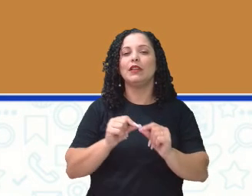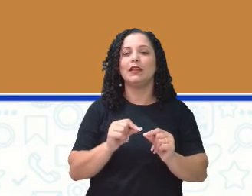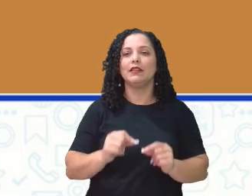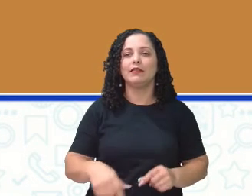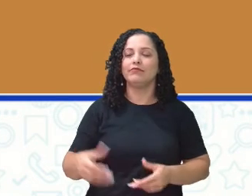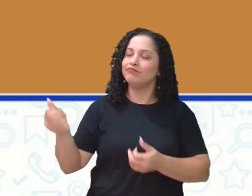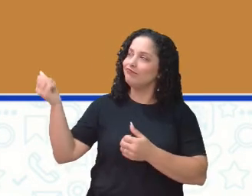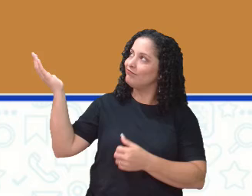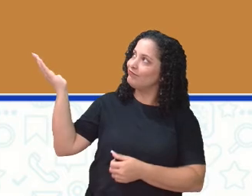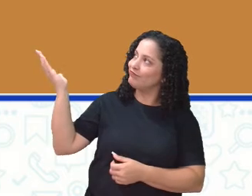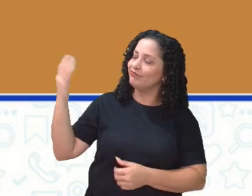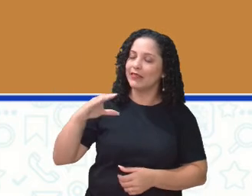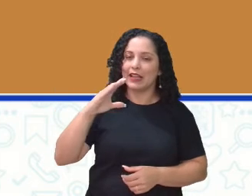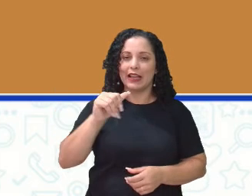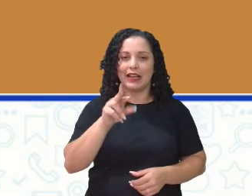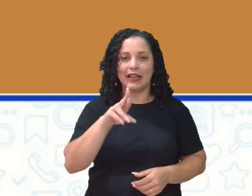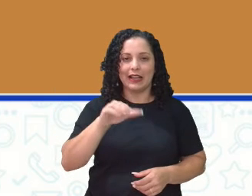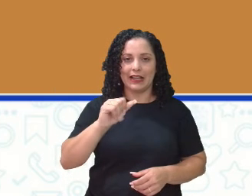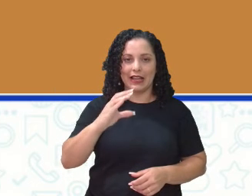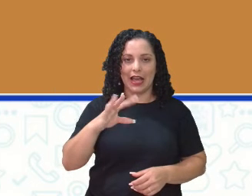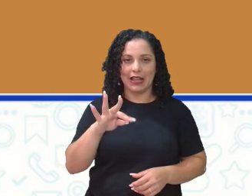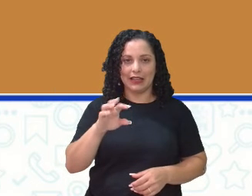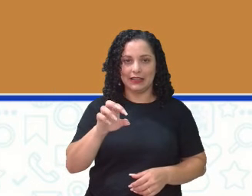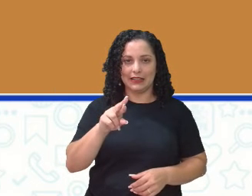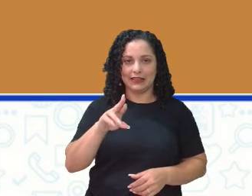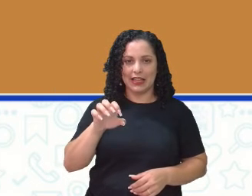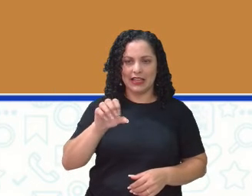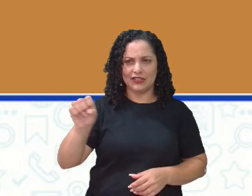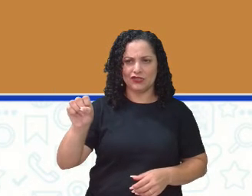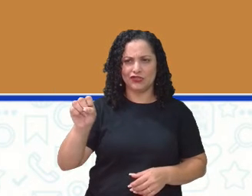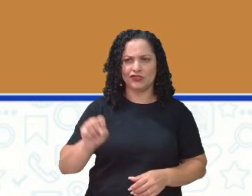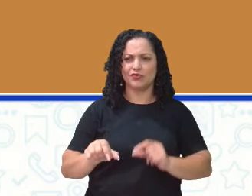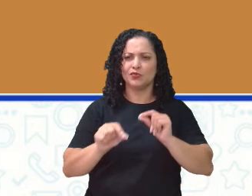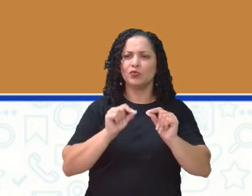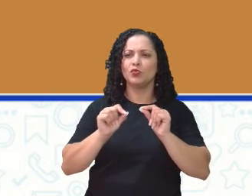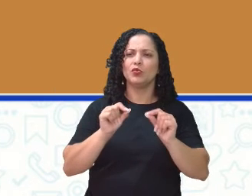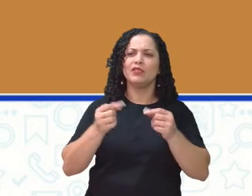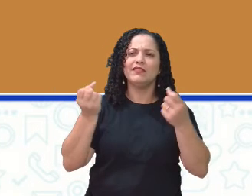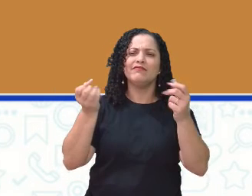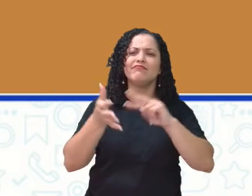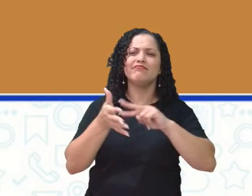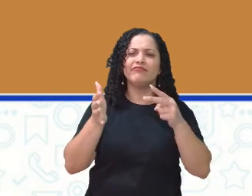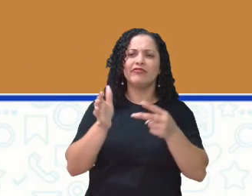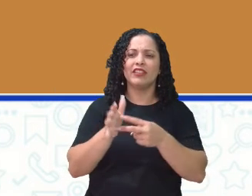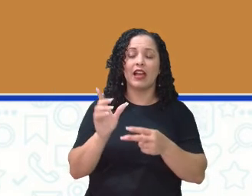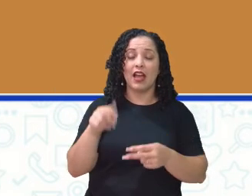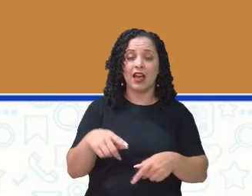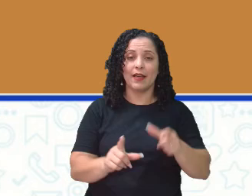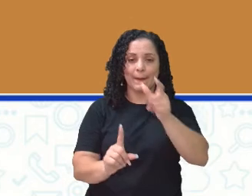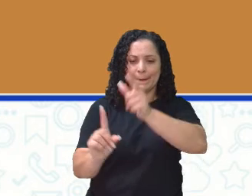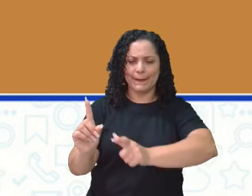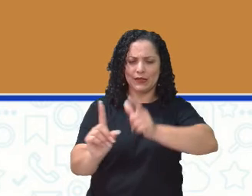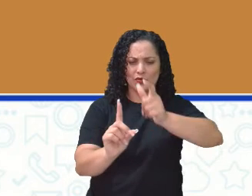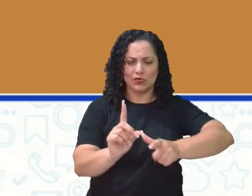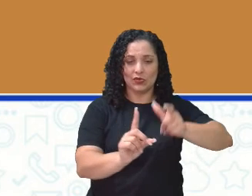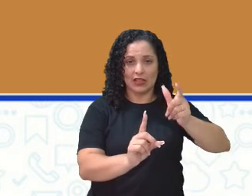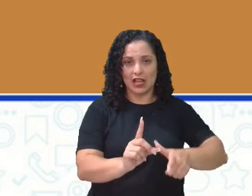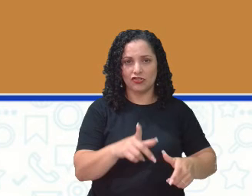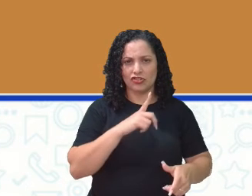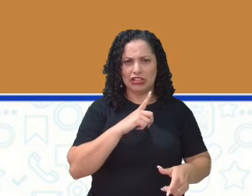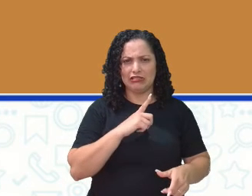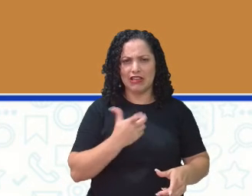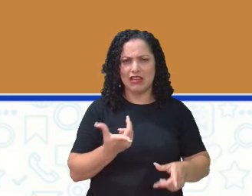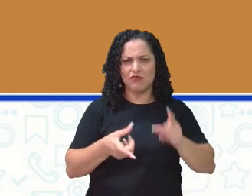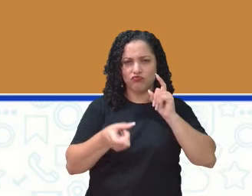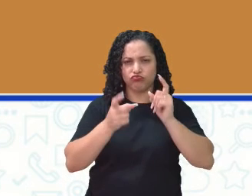são caracteres. São personagens cuja complexidade se acentua, gerando conflitos insolúveis.